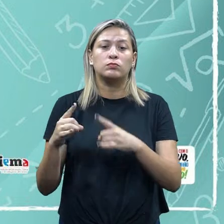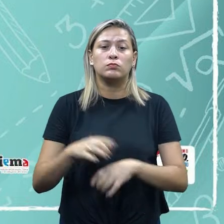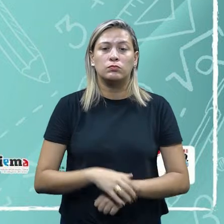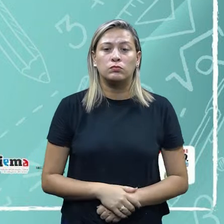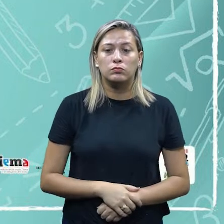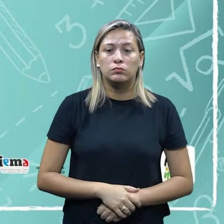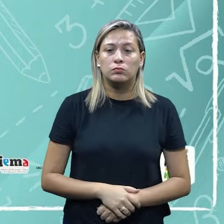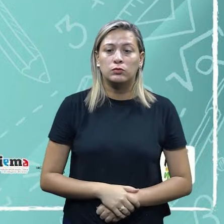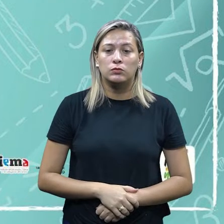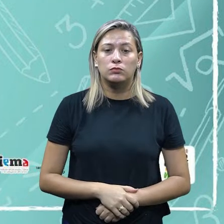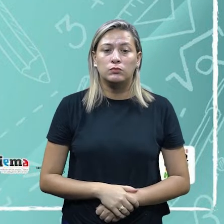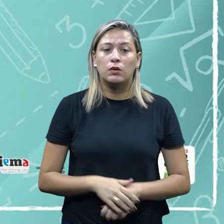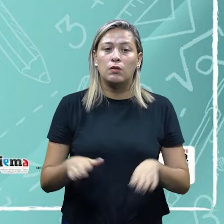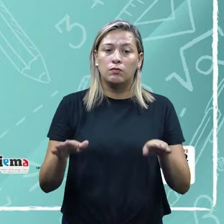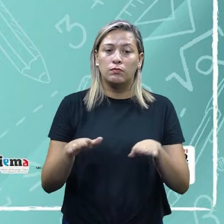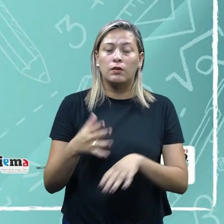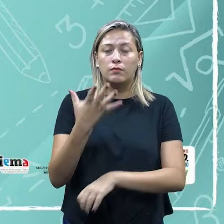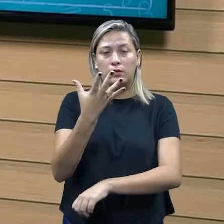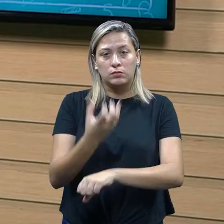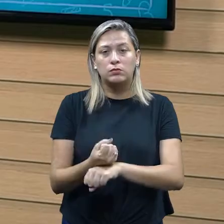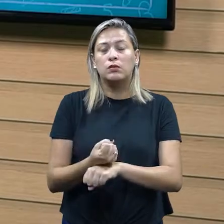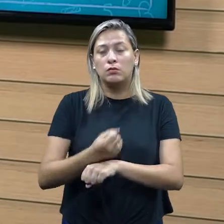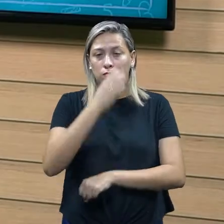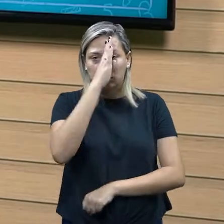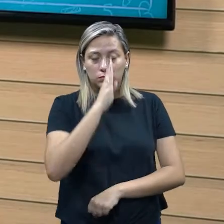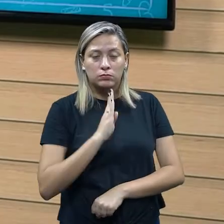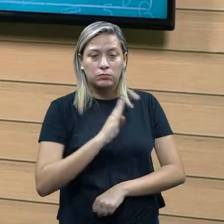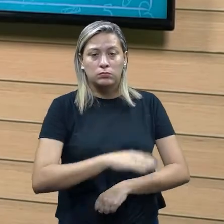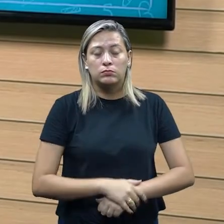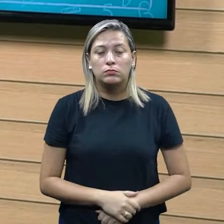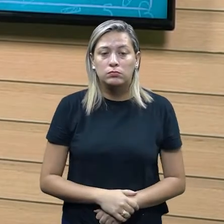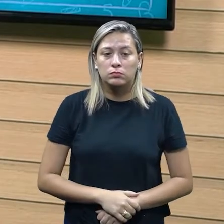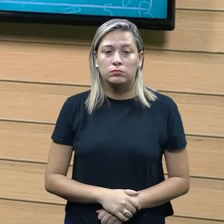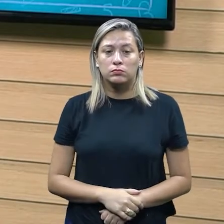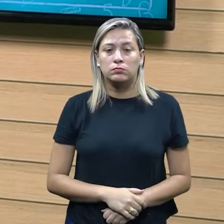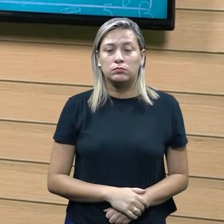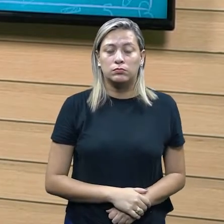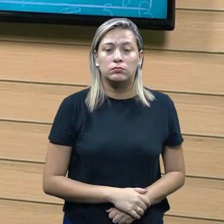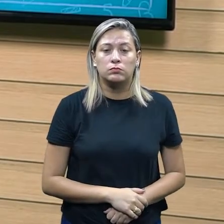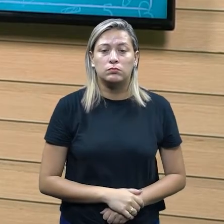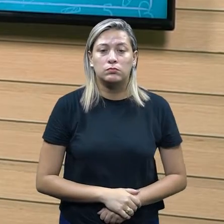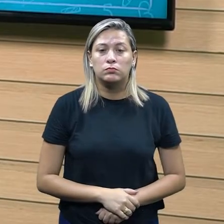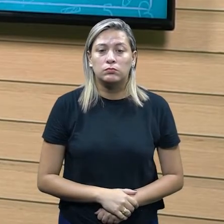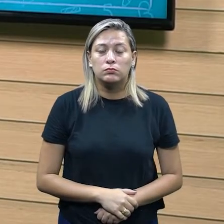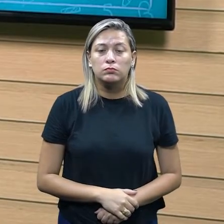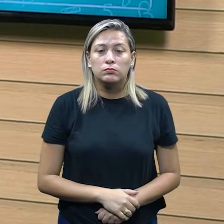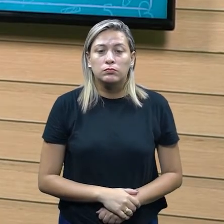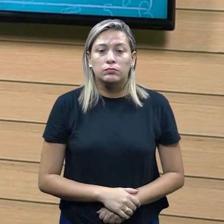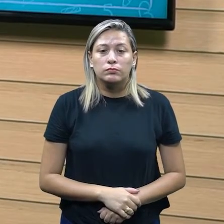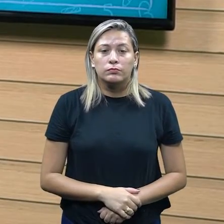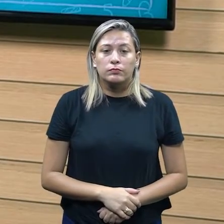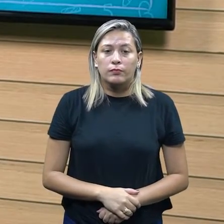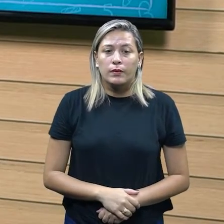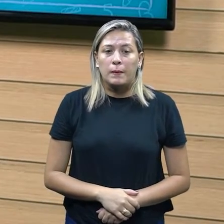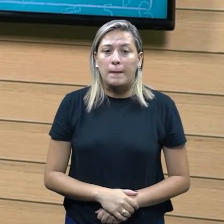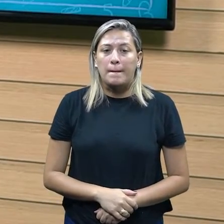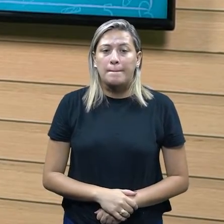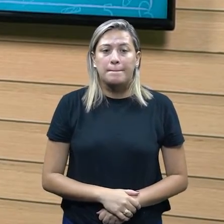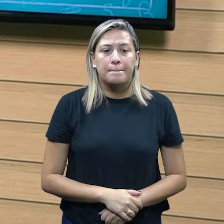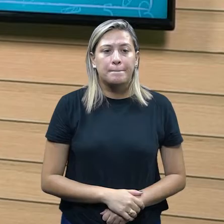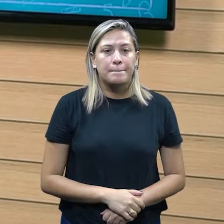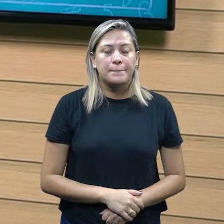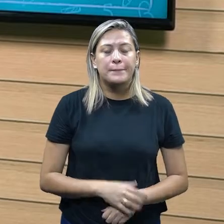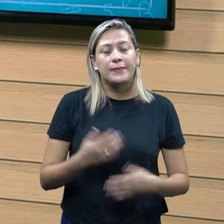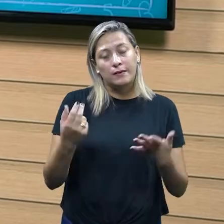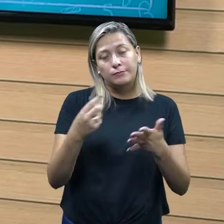o download gratuito. Então você consegue fazer o download do AutoCAD universitário, que é o AutoCAD que é uma primeira